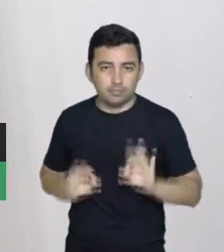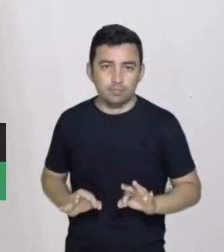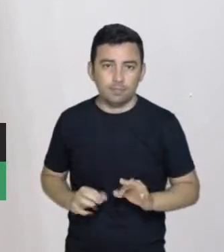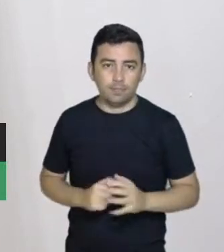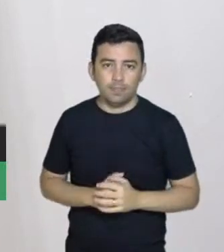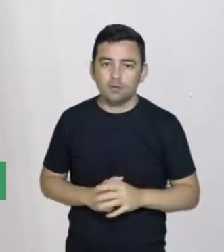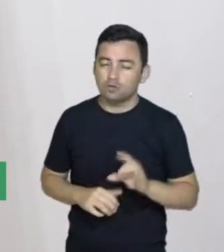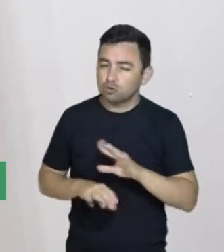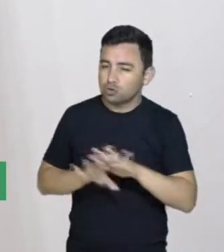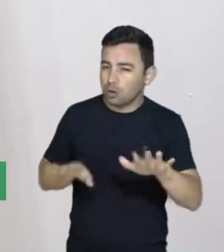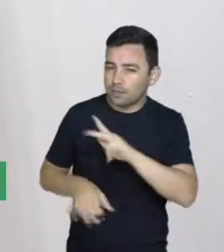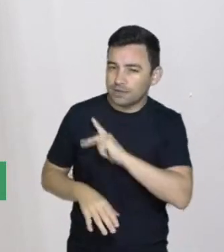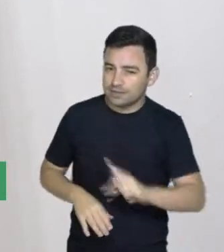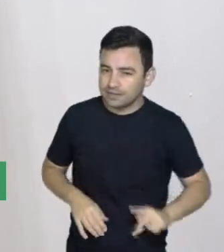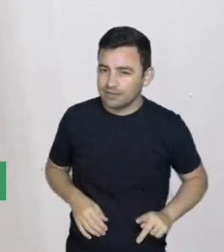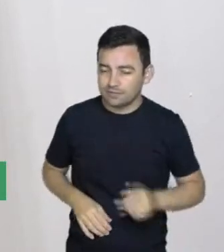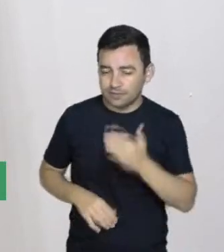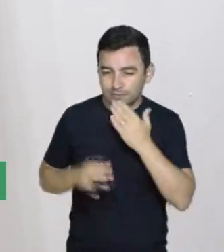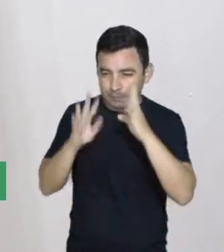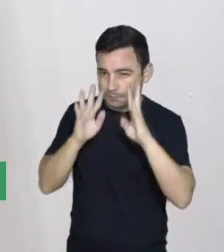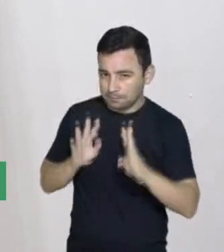Era isso por hoje, senhor presidente. Agradeço a atenção.